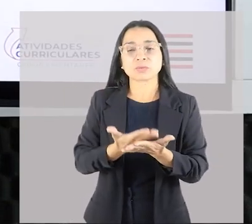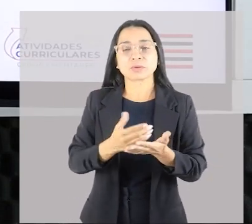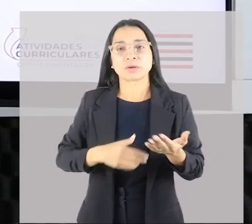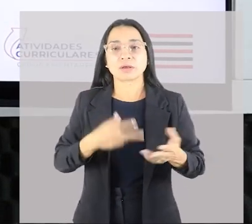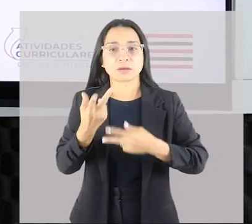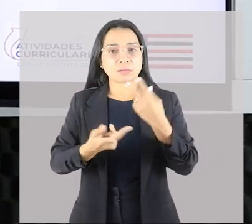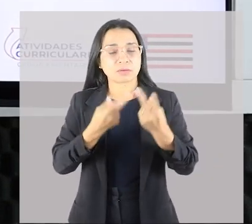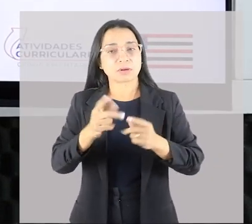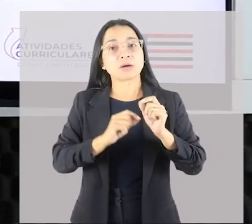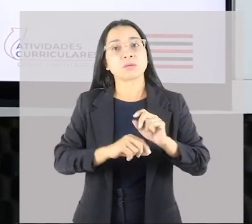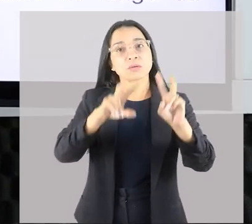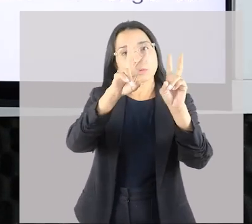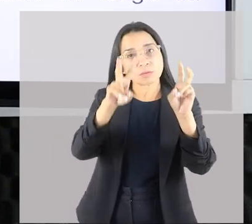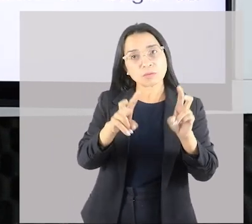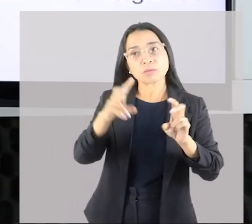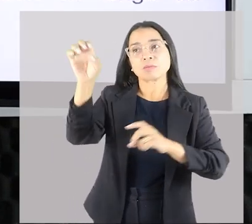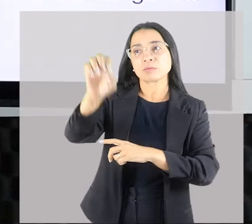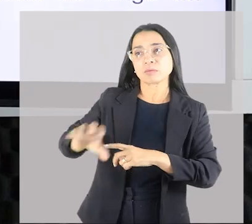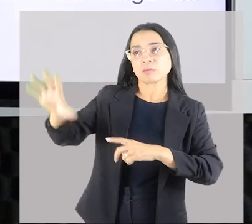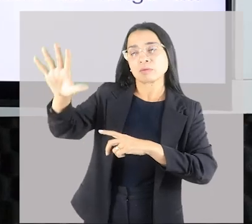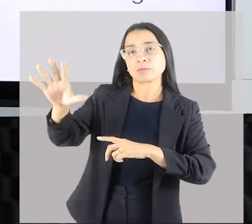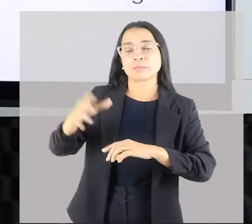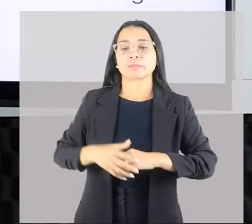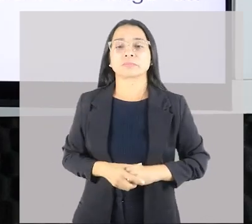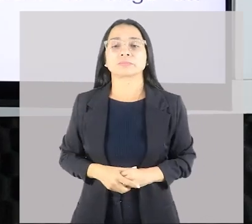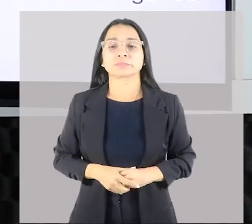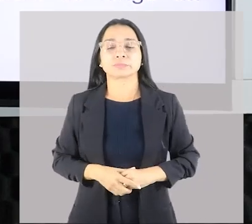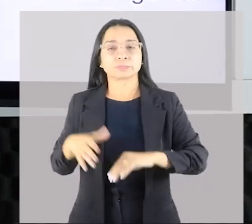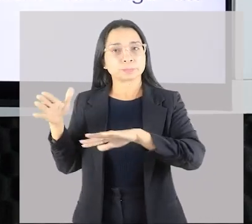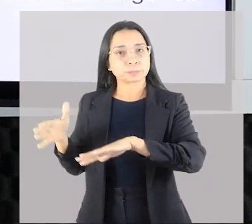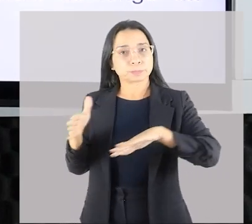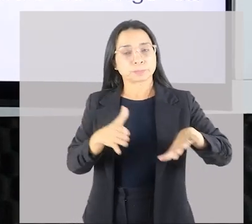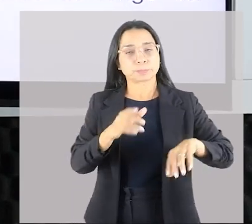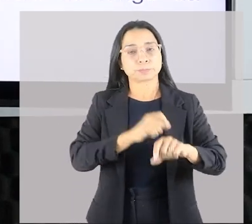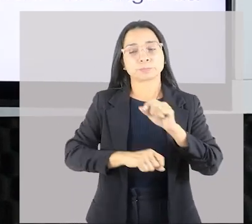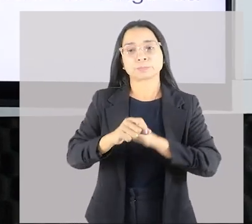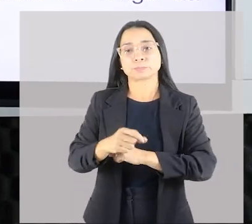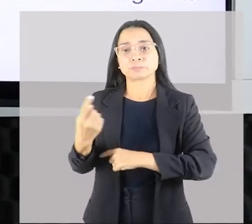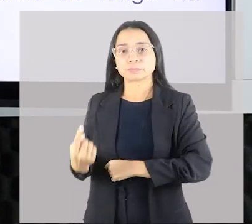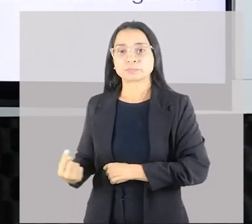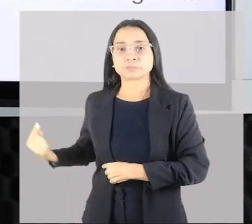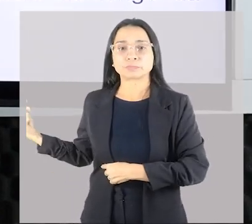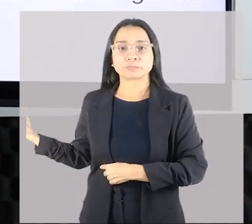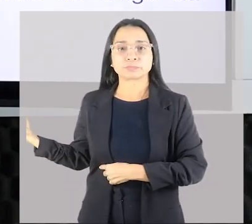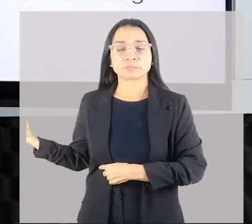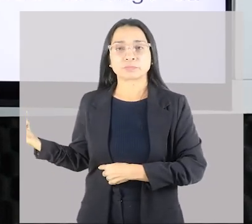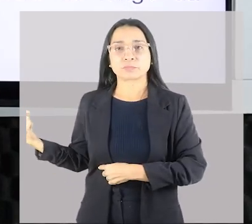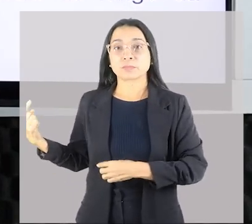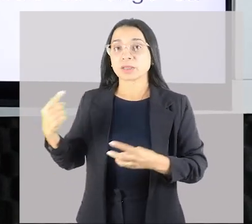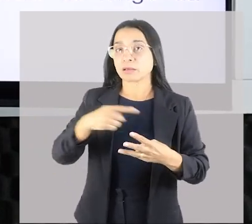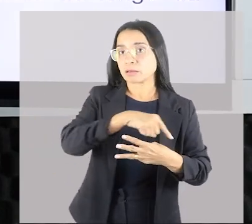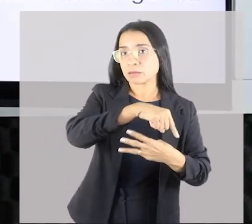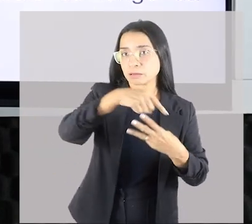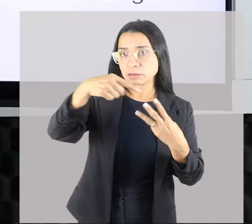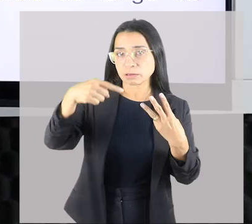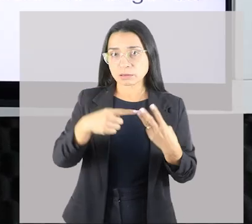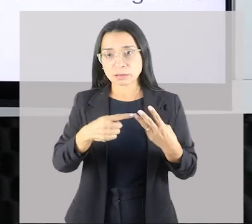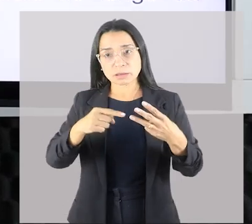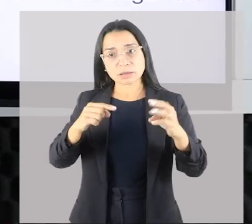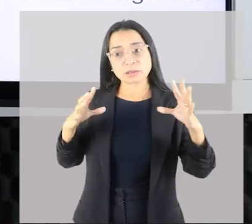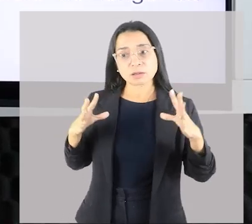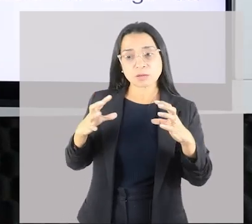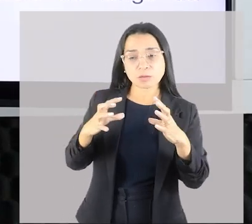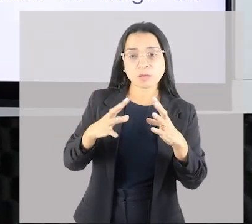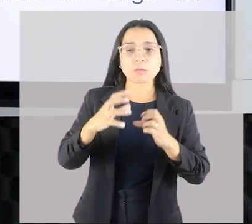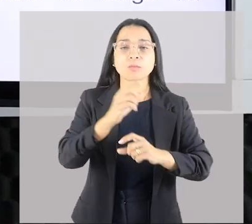falar sobre os conflitos na Europa. Eu trouxe para ti, meu querido estudante, trouxe três movimentos, três tensões,